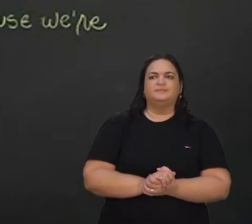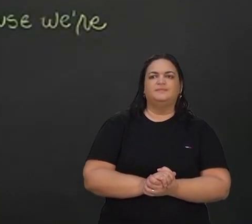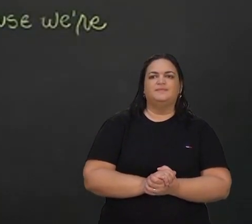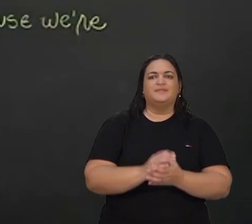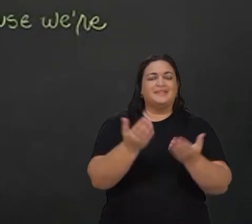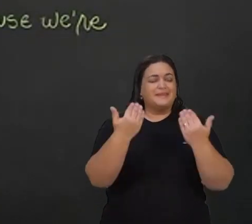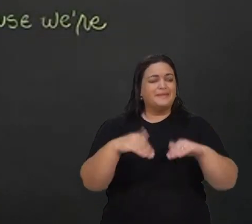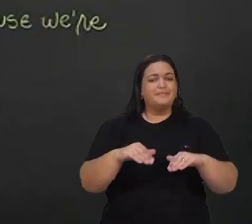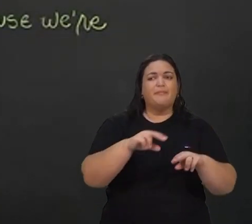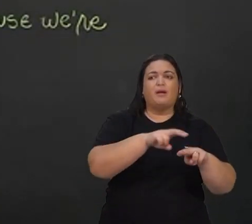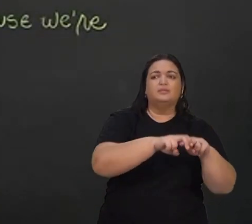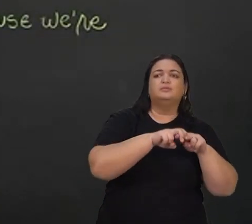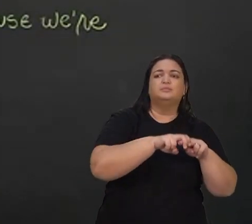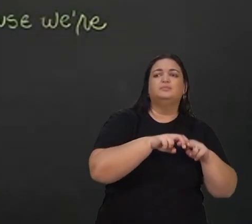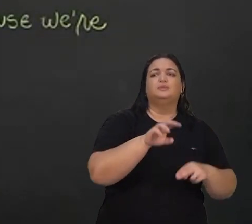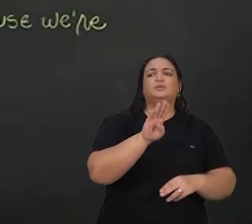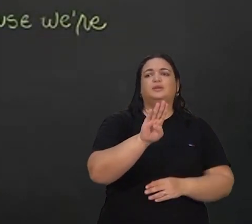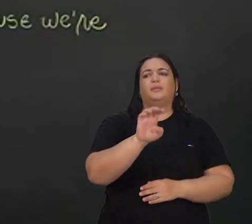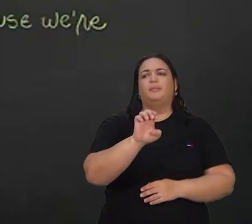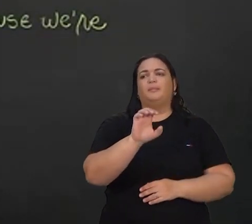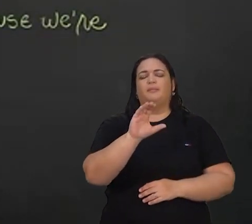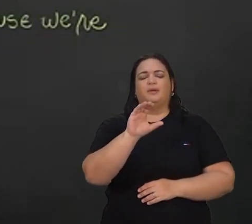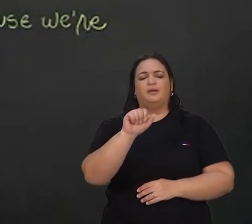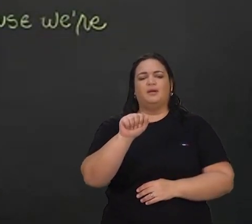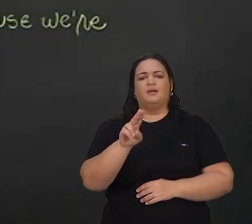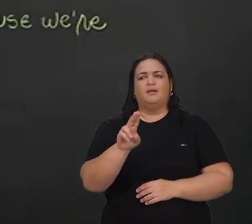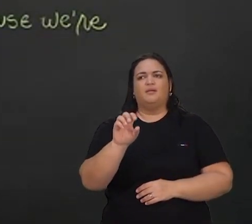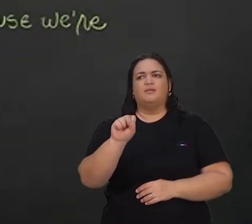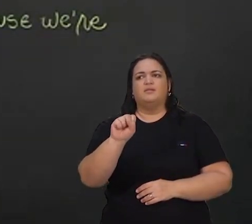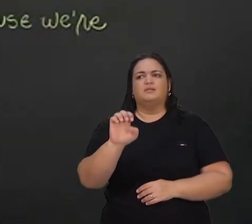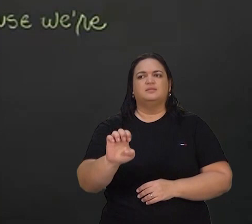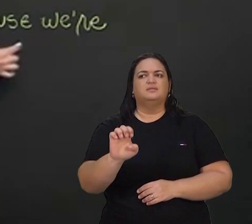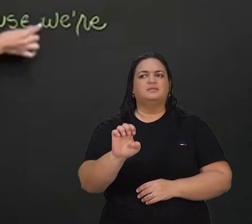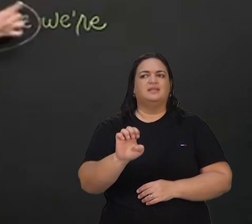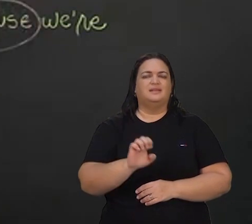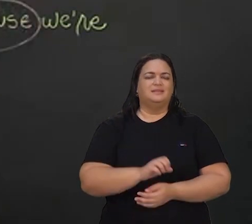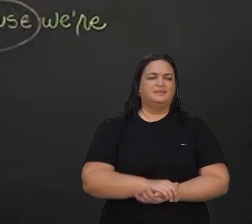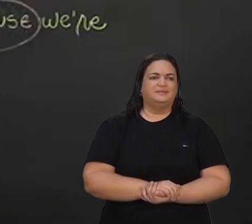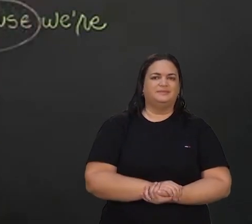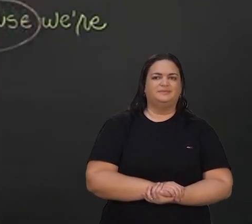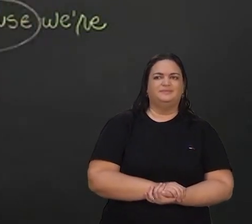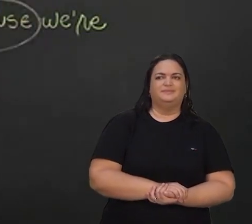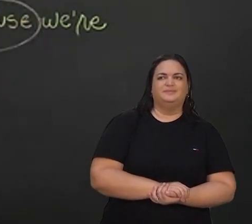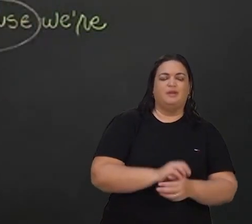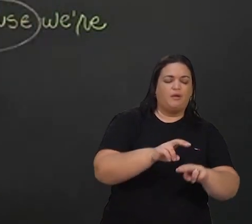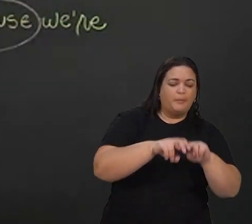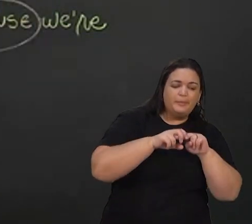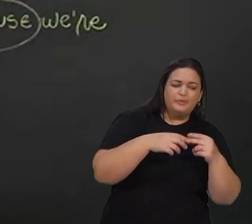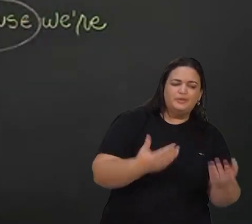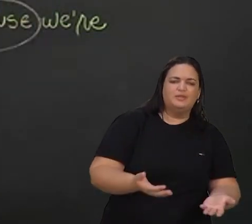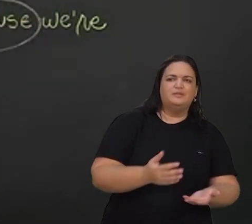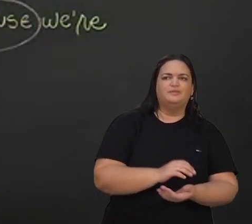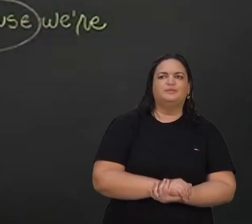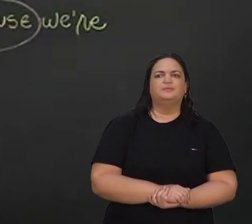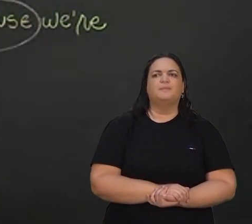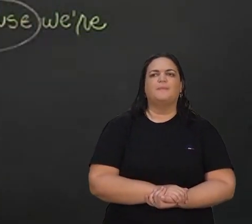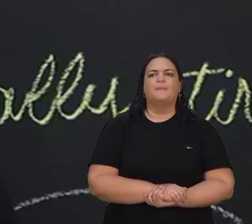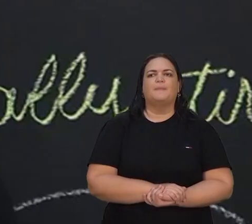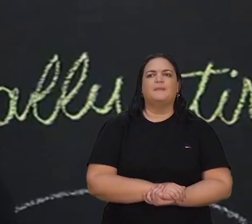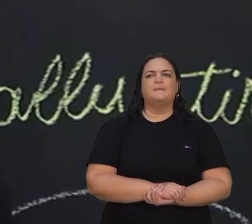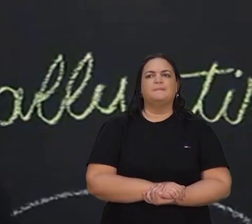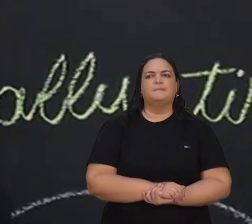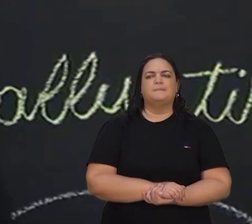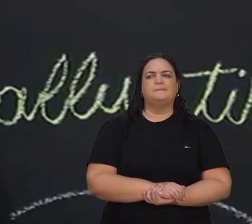o motivo, a razão. We can't go to the party, não podemos, por quê? E daí eu explico o motivo disso